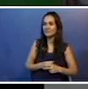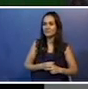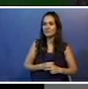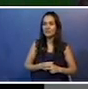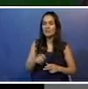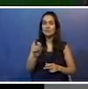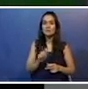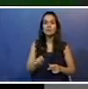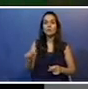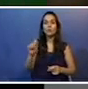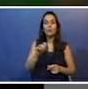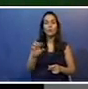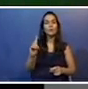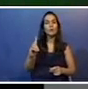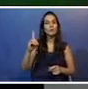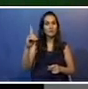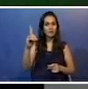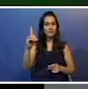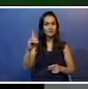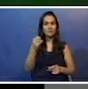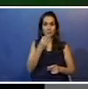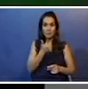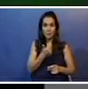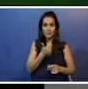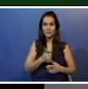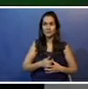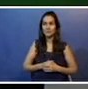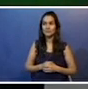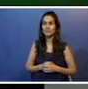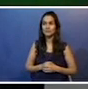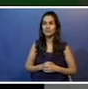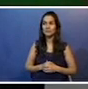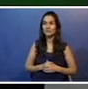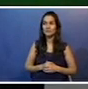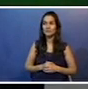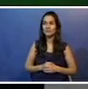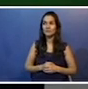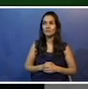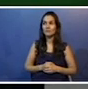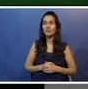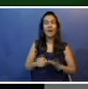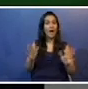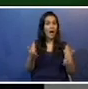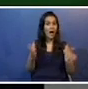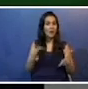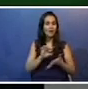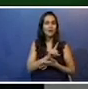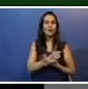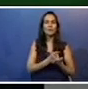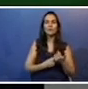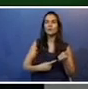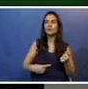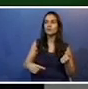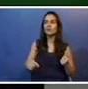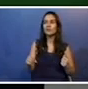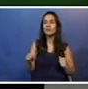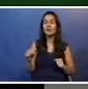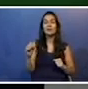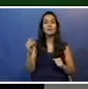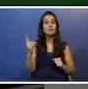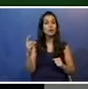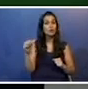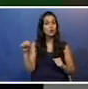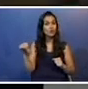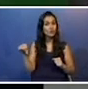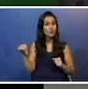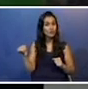para não se confundir, tudo bem? Continuando. Agora, lá na página